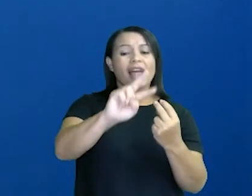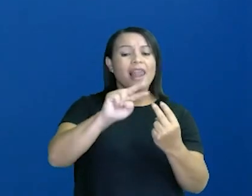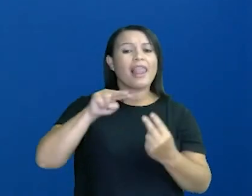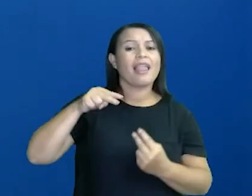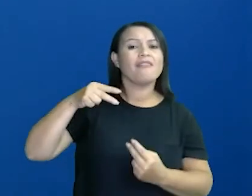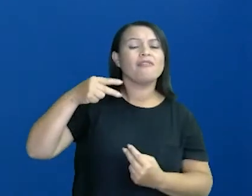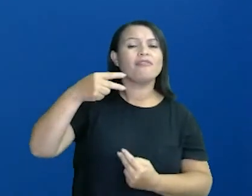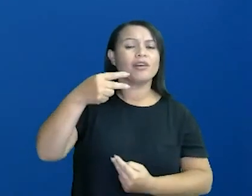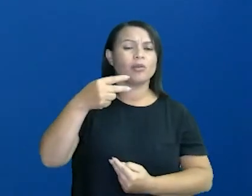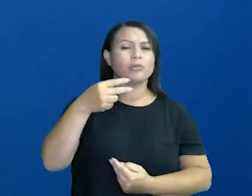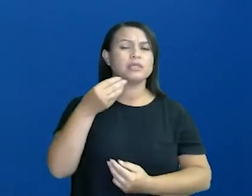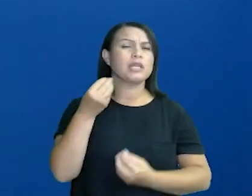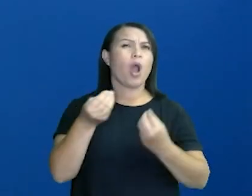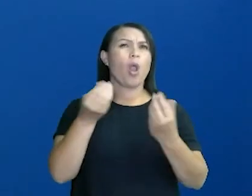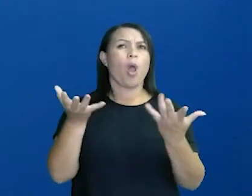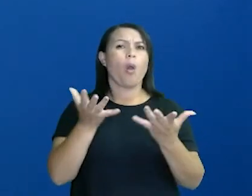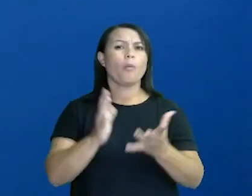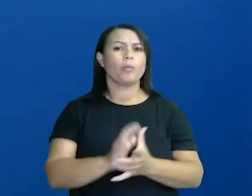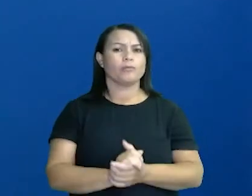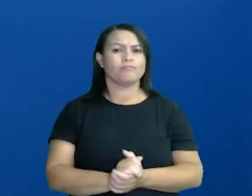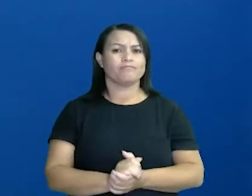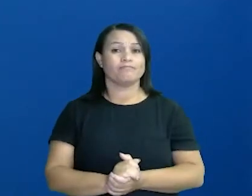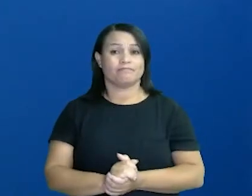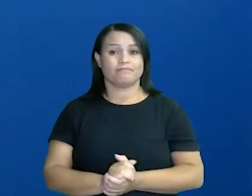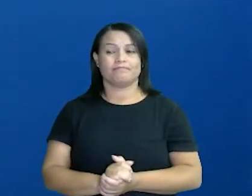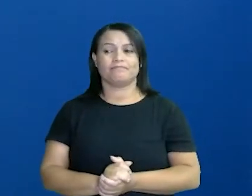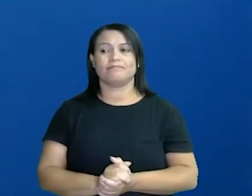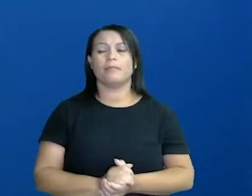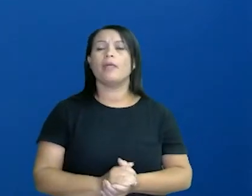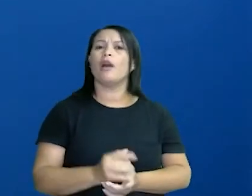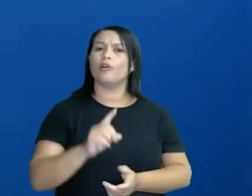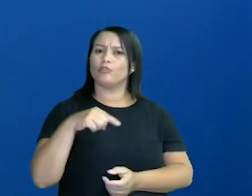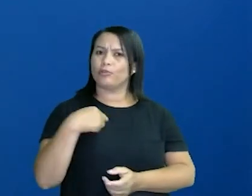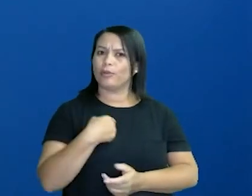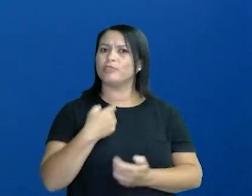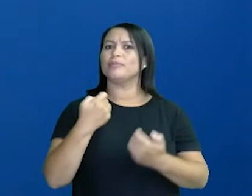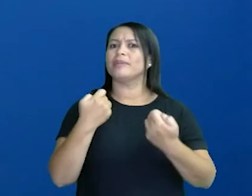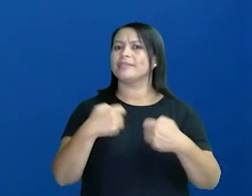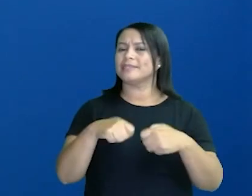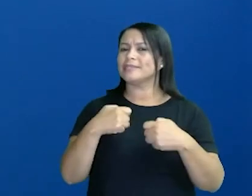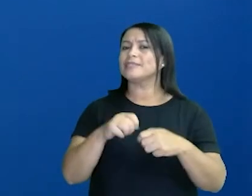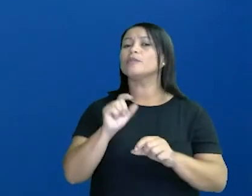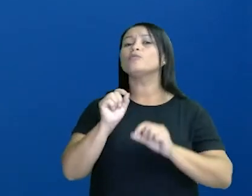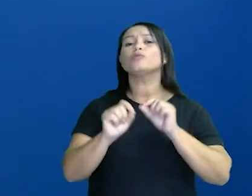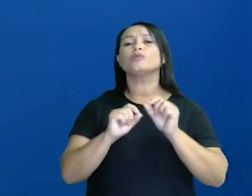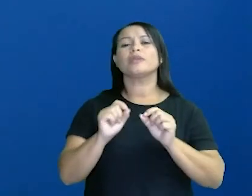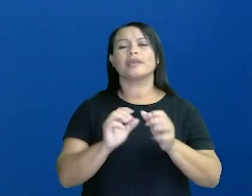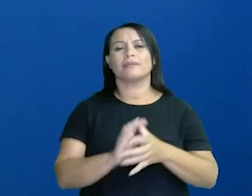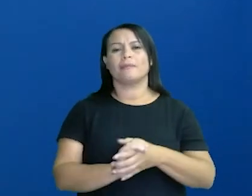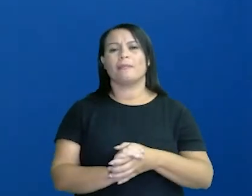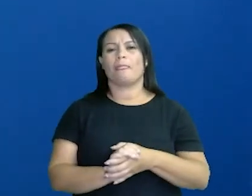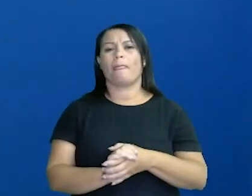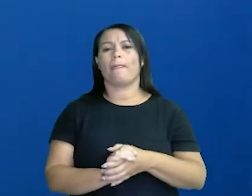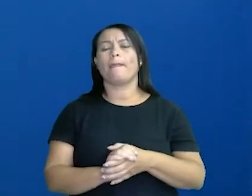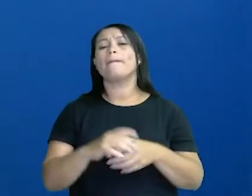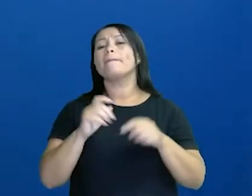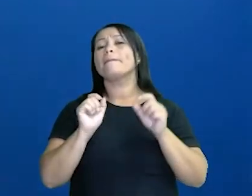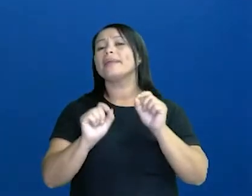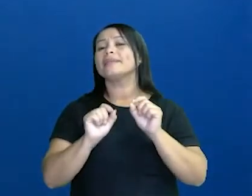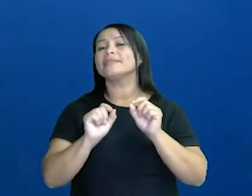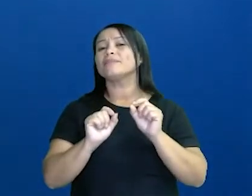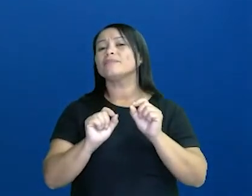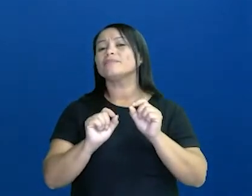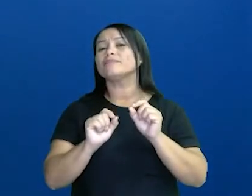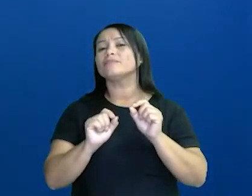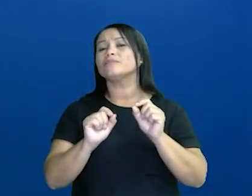é levado acontecer agora o que a gente faz professora a gente simplesmente coloco o